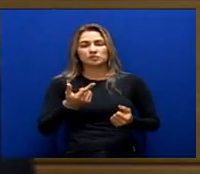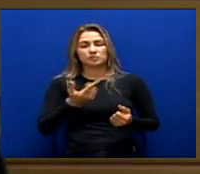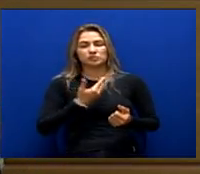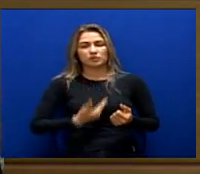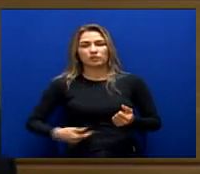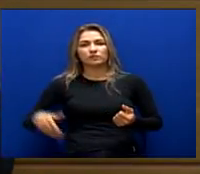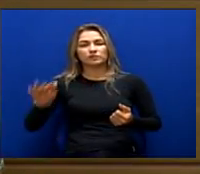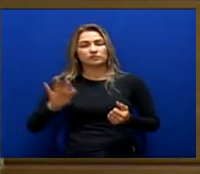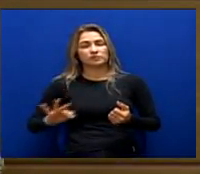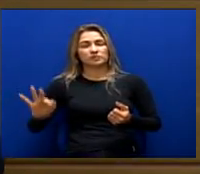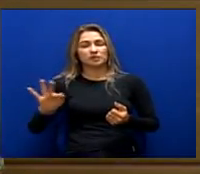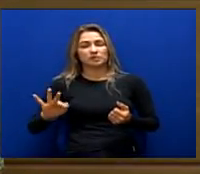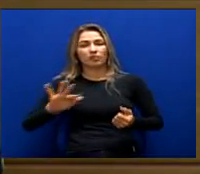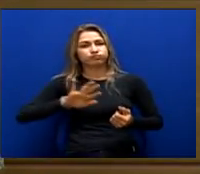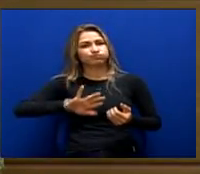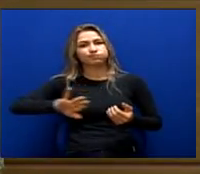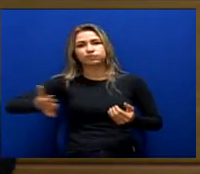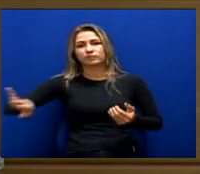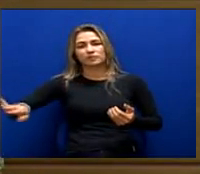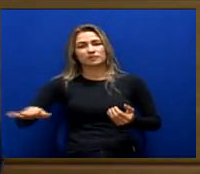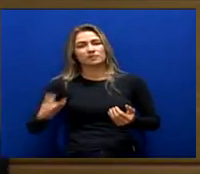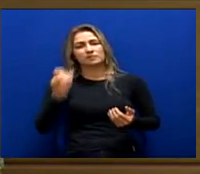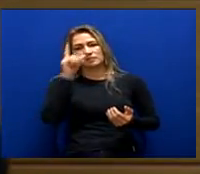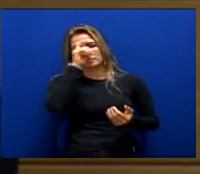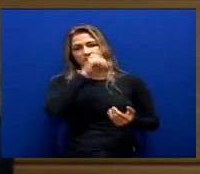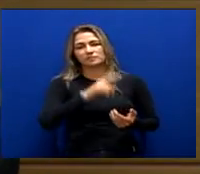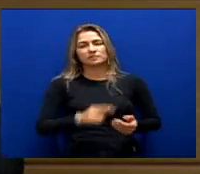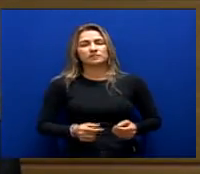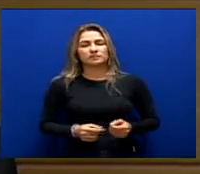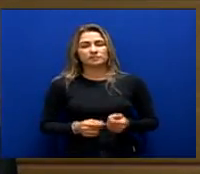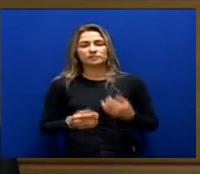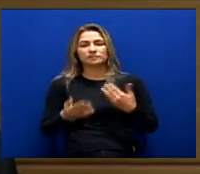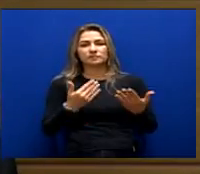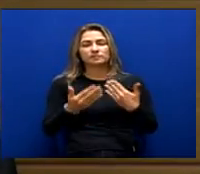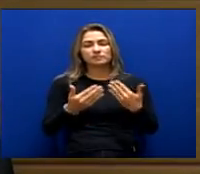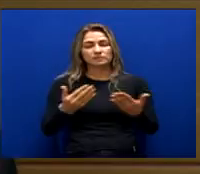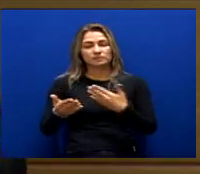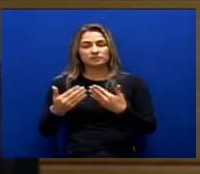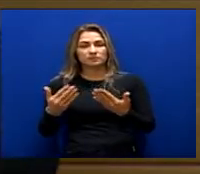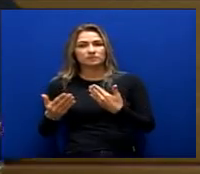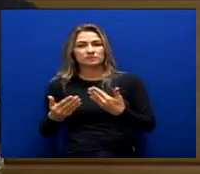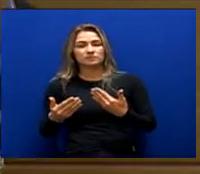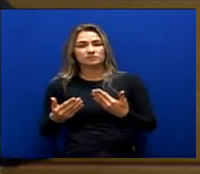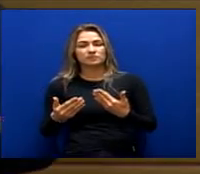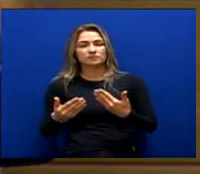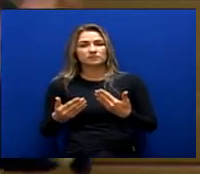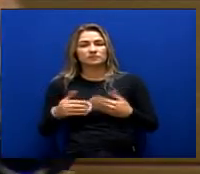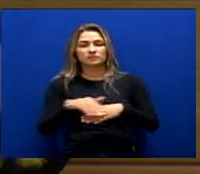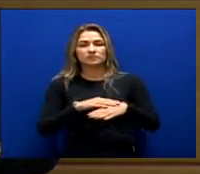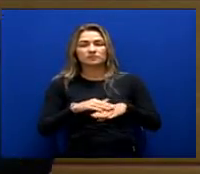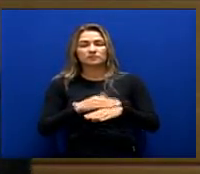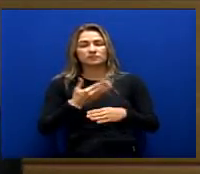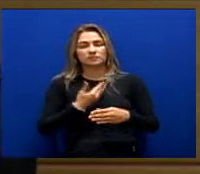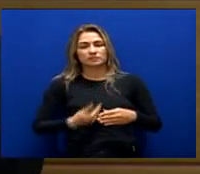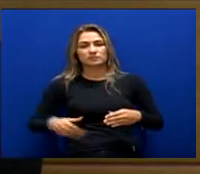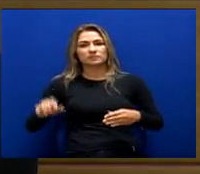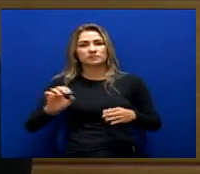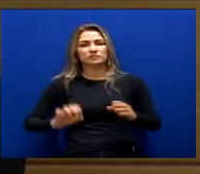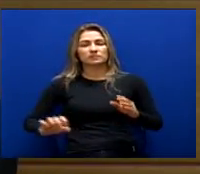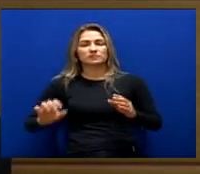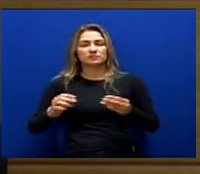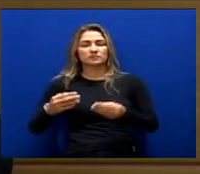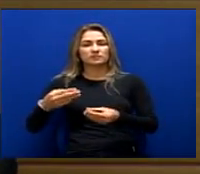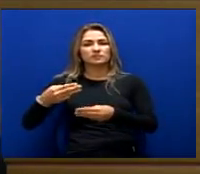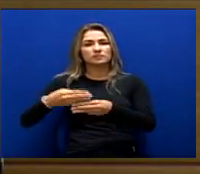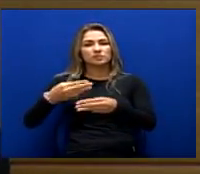é por isso que essas que essas negociações são tão importantes né entre estados municípios para